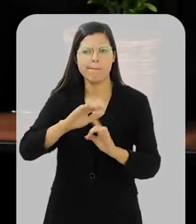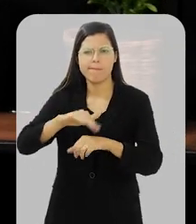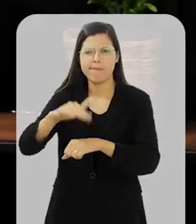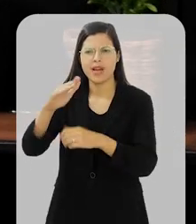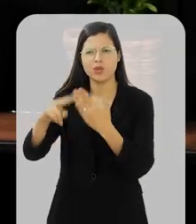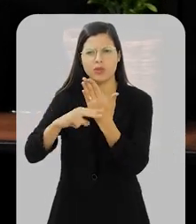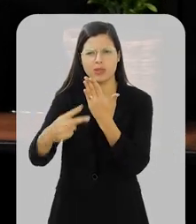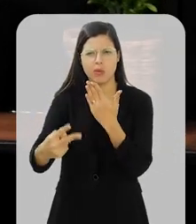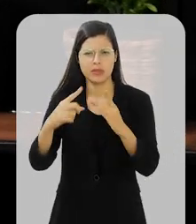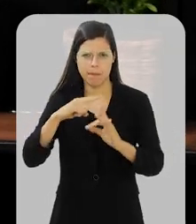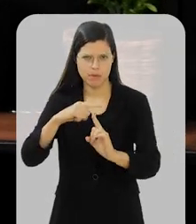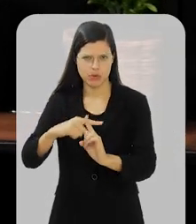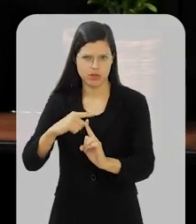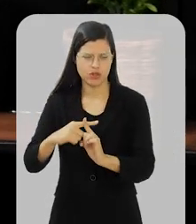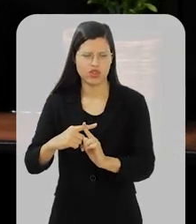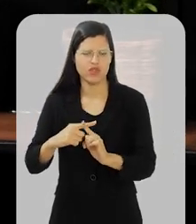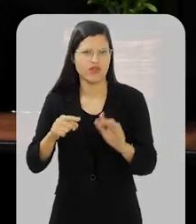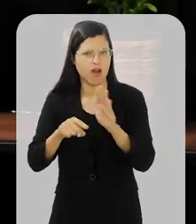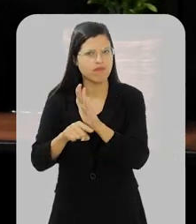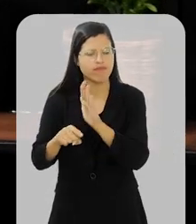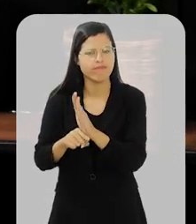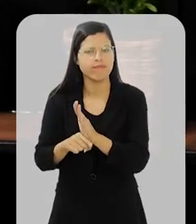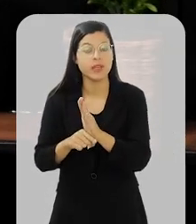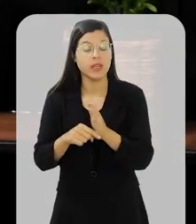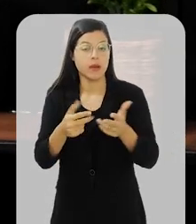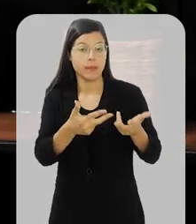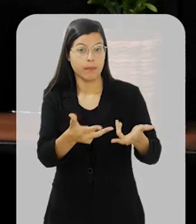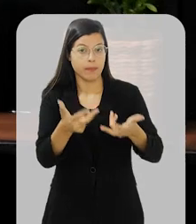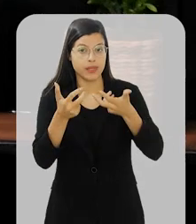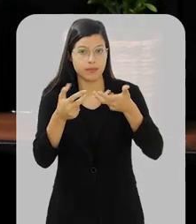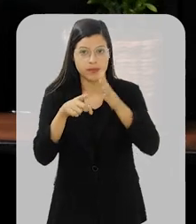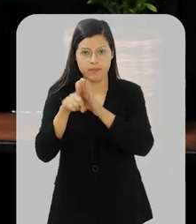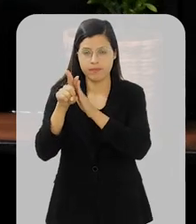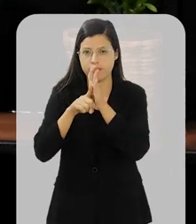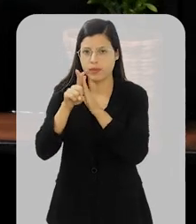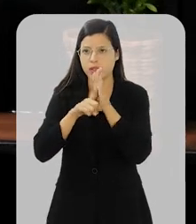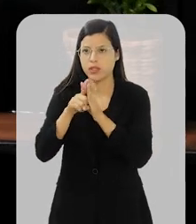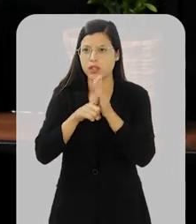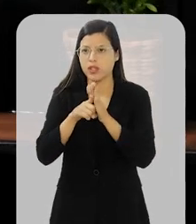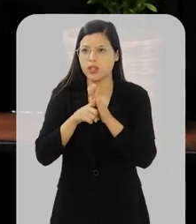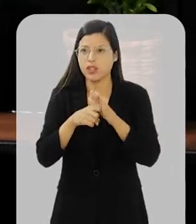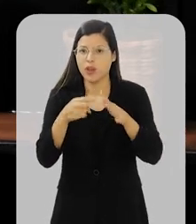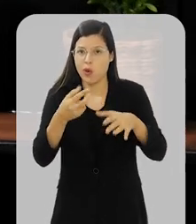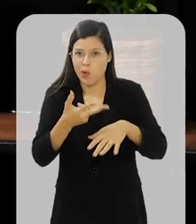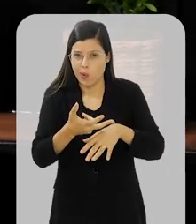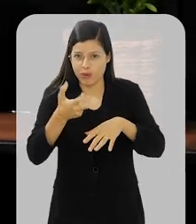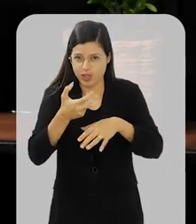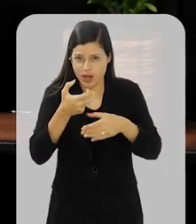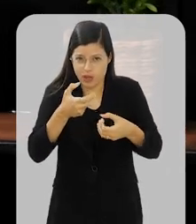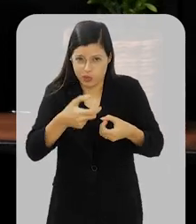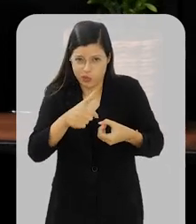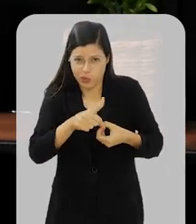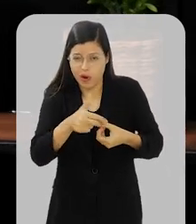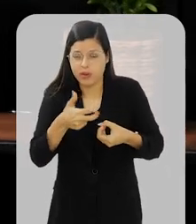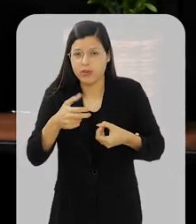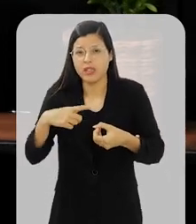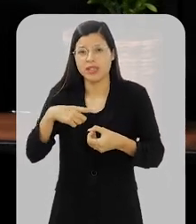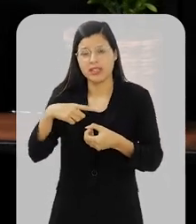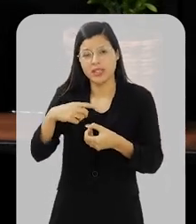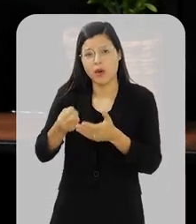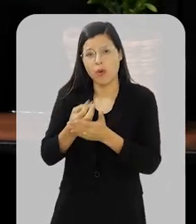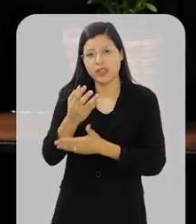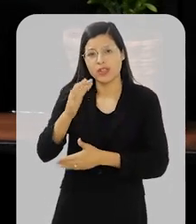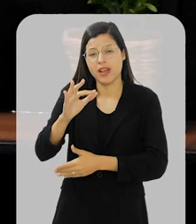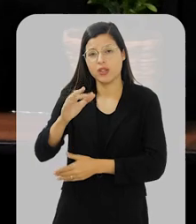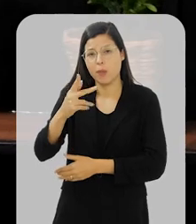né? E aí ele observou, então, através desse estudo, que o extrato do caroço do açaí, ele tem o maior conteúdo de polifenóis,